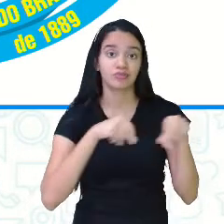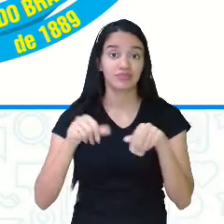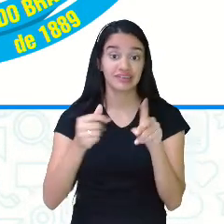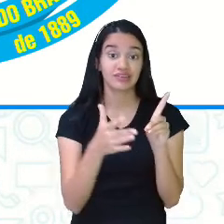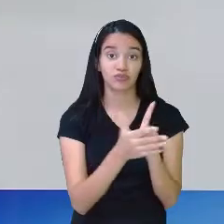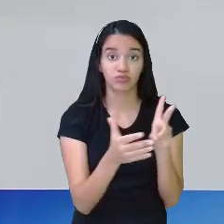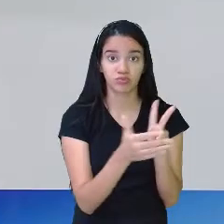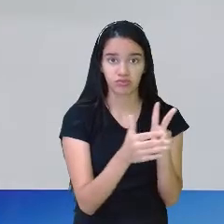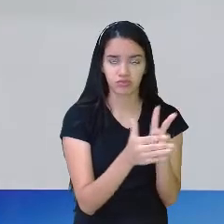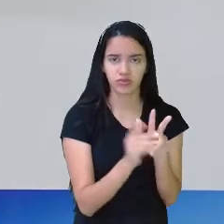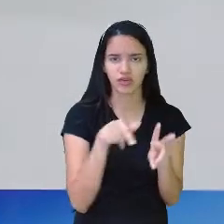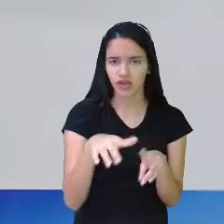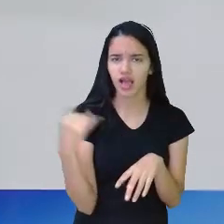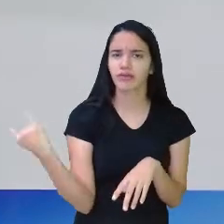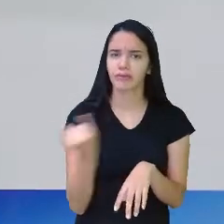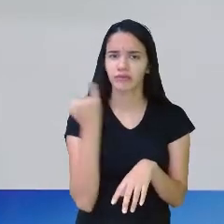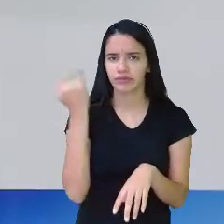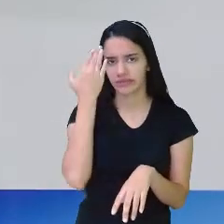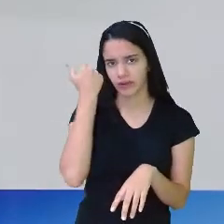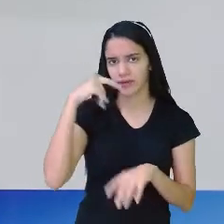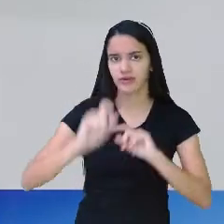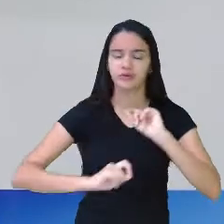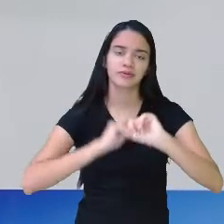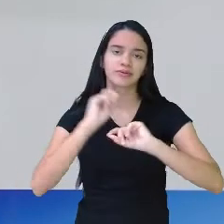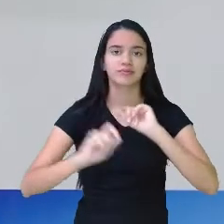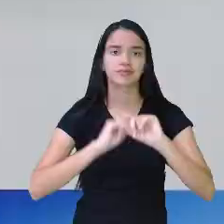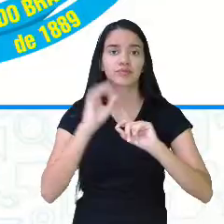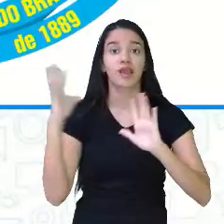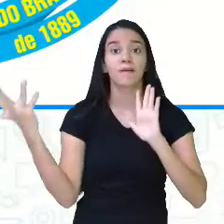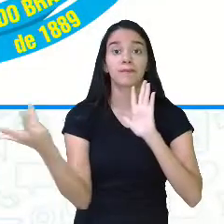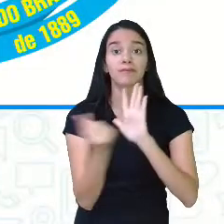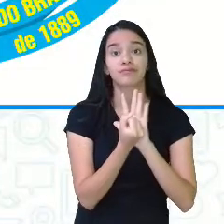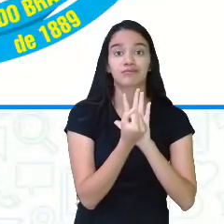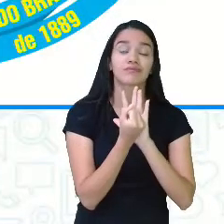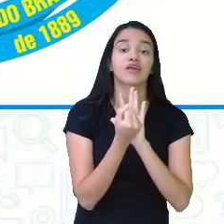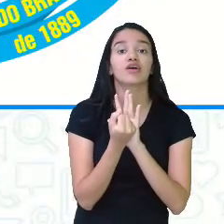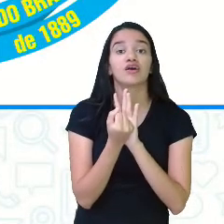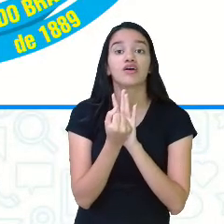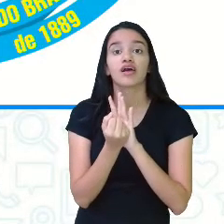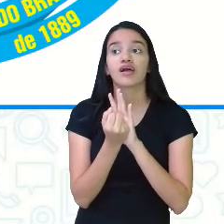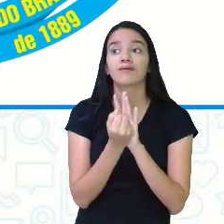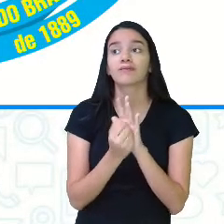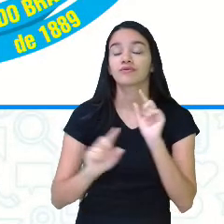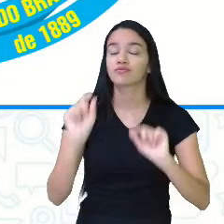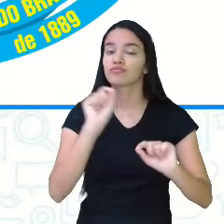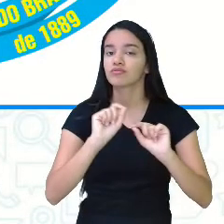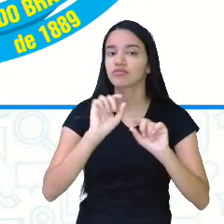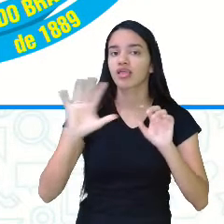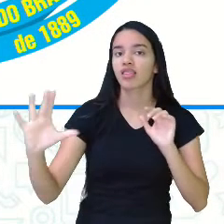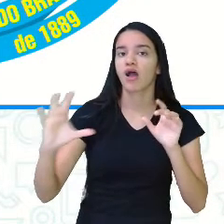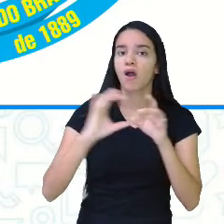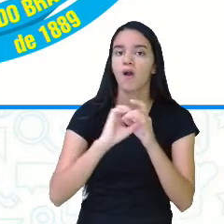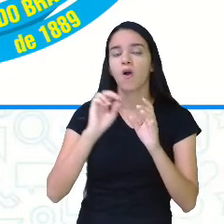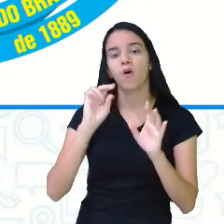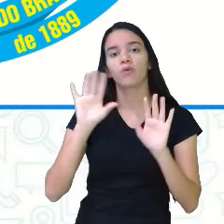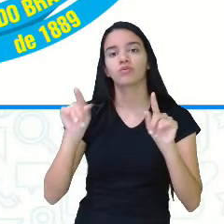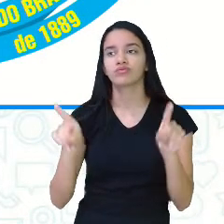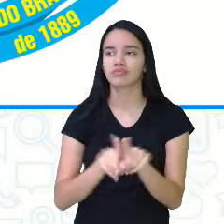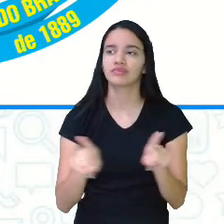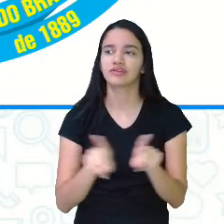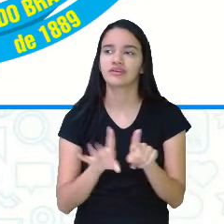não sabe, e é importante saber, são patrimônios da União, inalienáveis